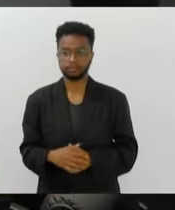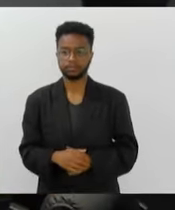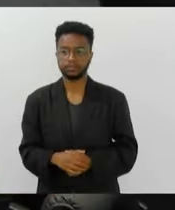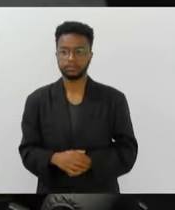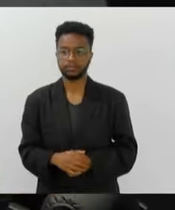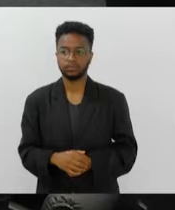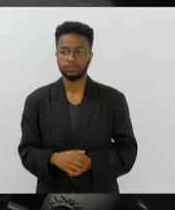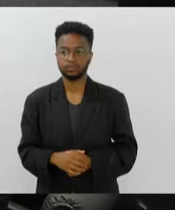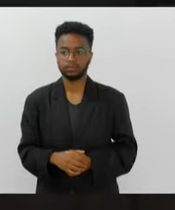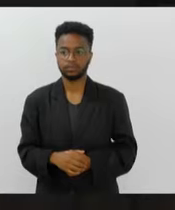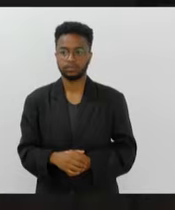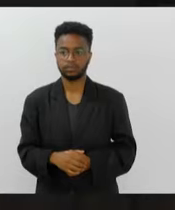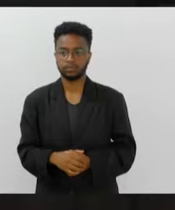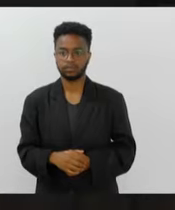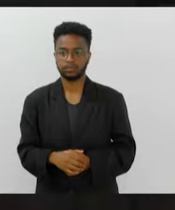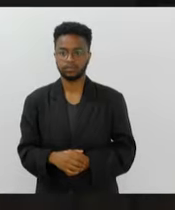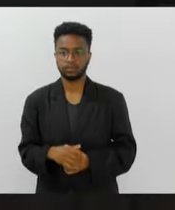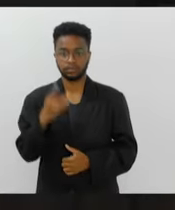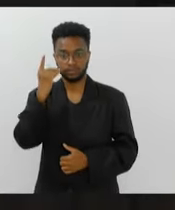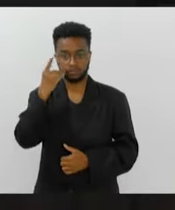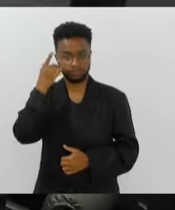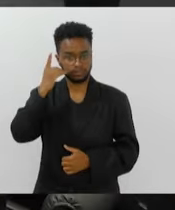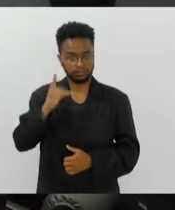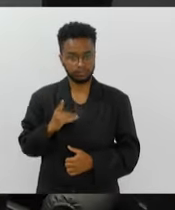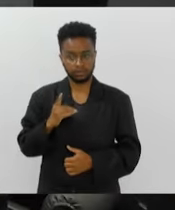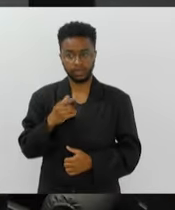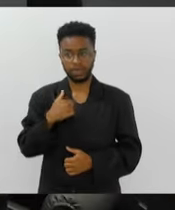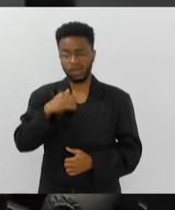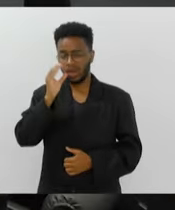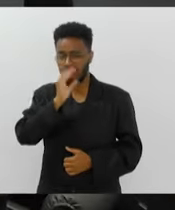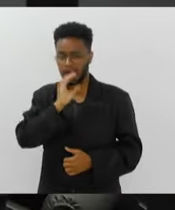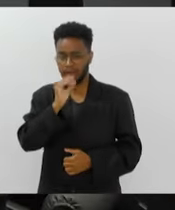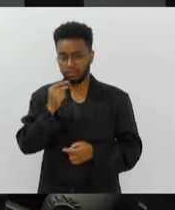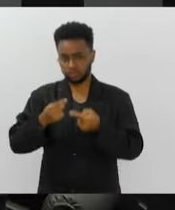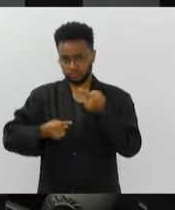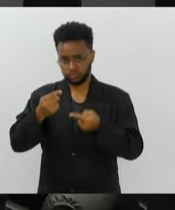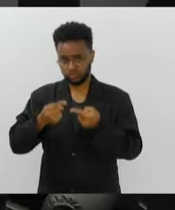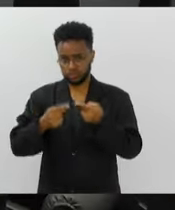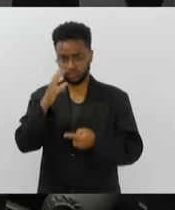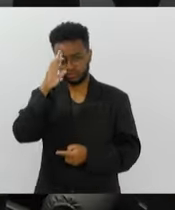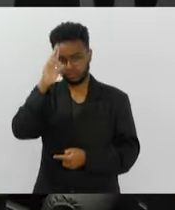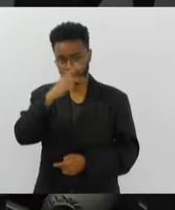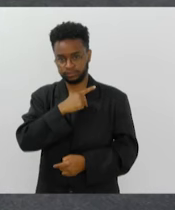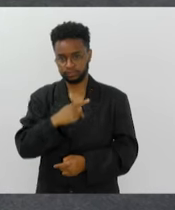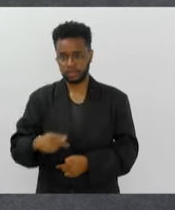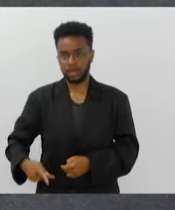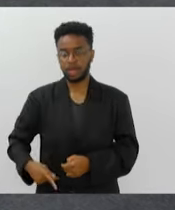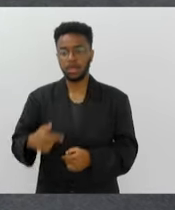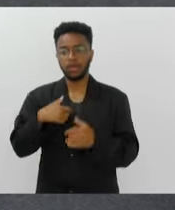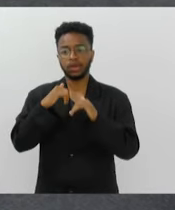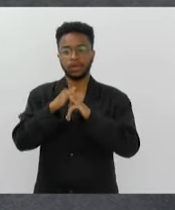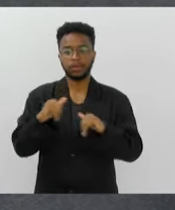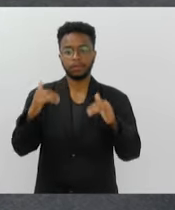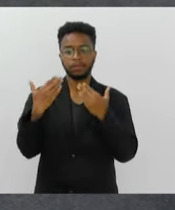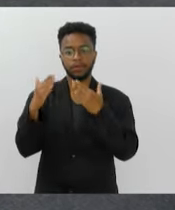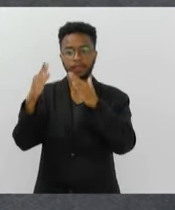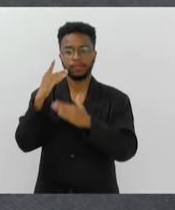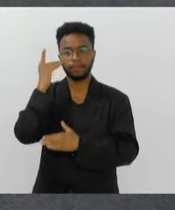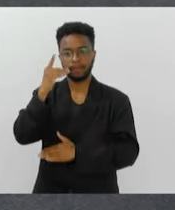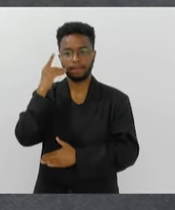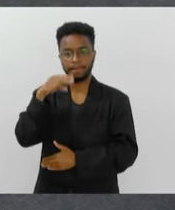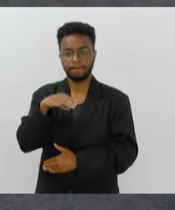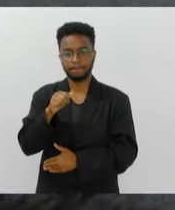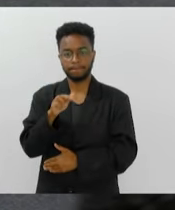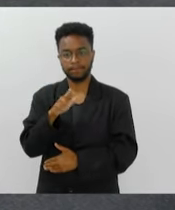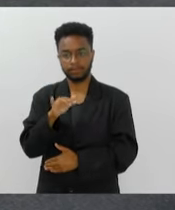discutir Muito obrigado Deputado Luis Pau deputada Dani por favor senhor presidente parabenizar a iniciativa da deputada Marina do